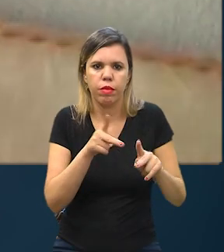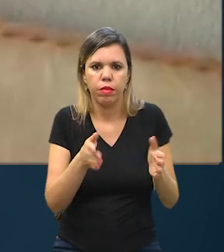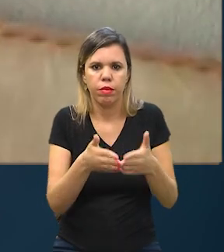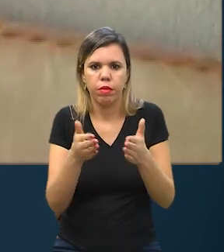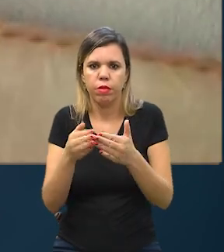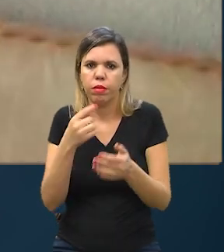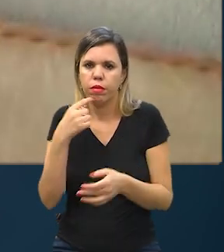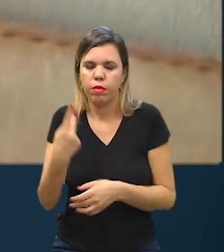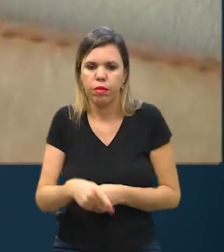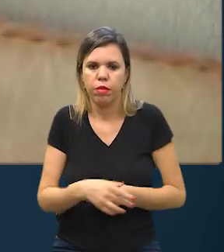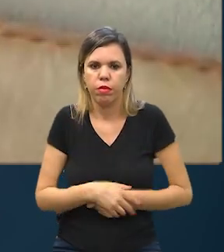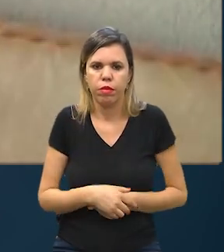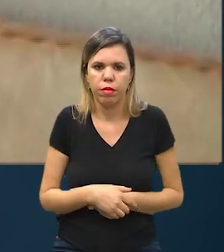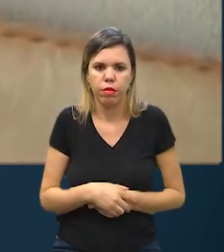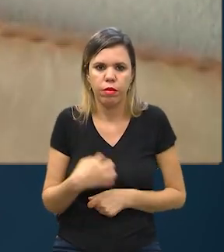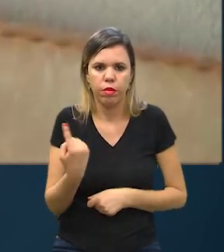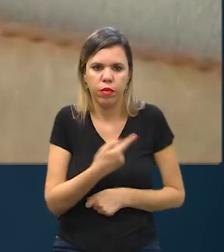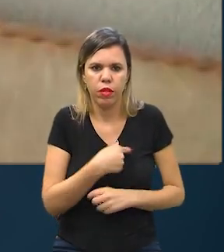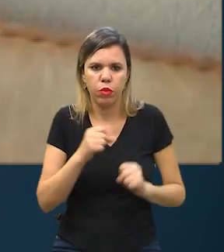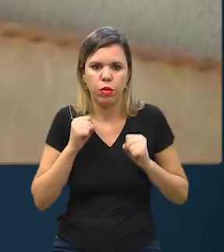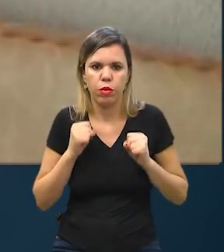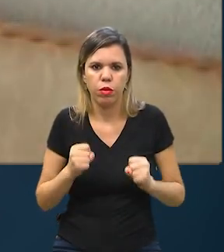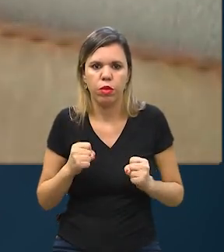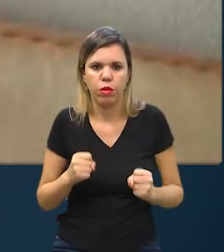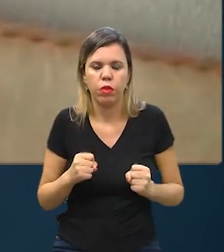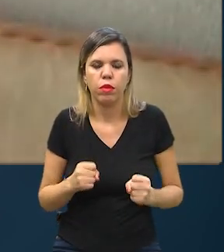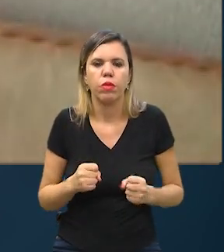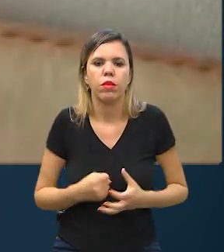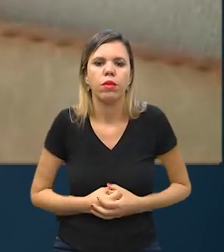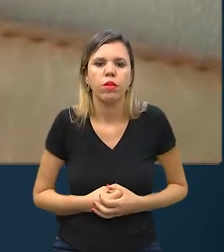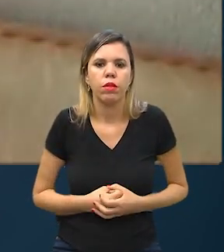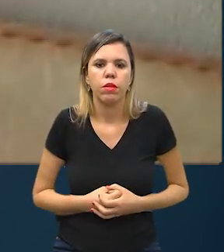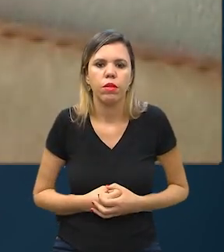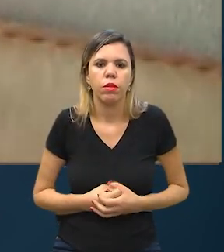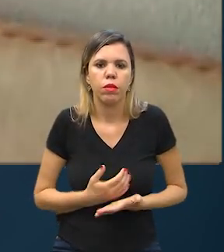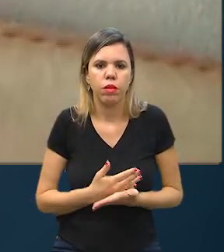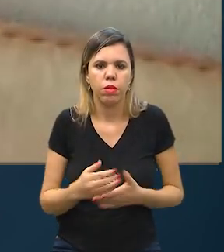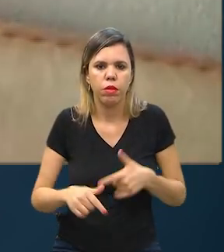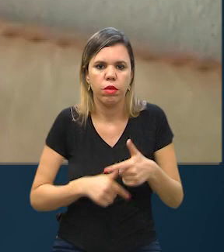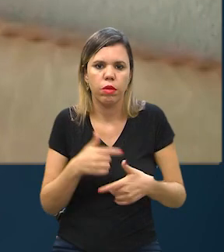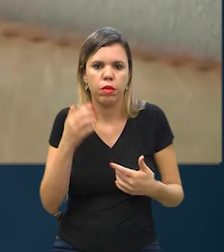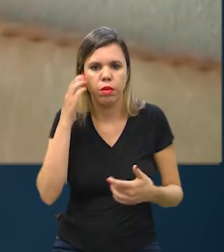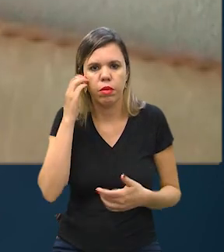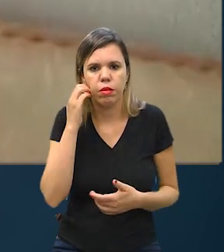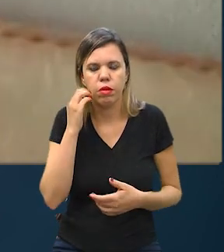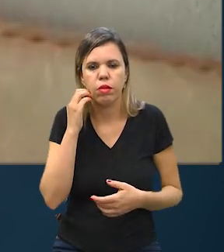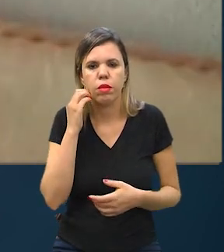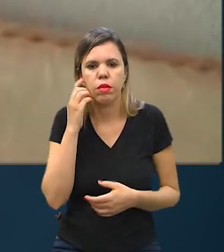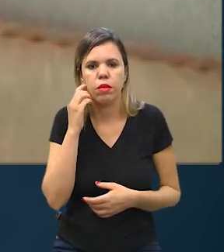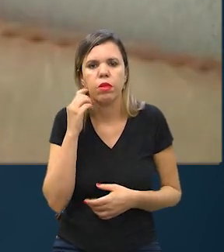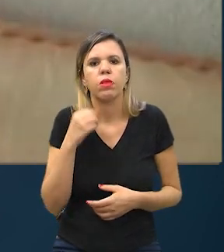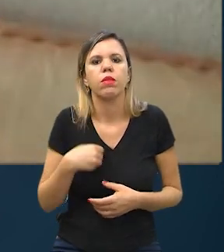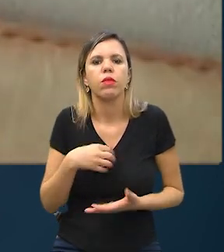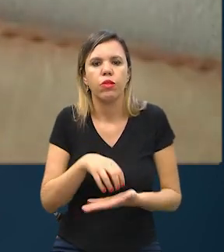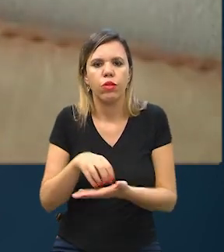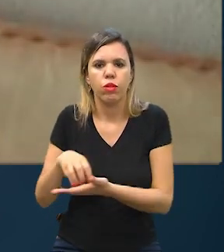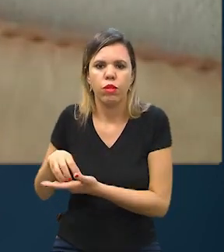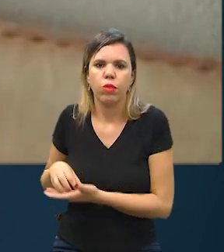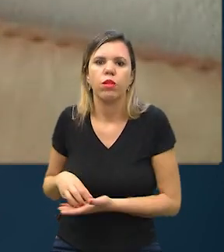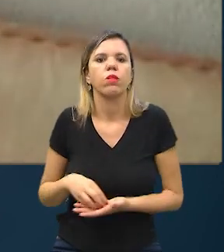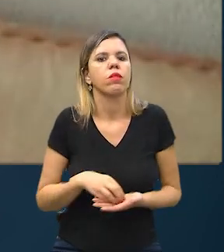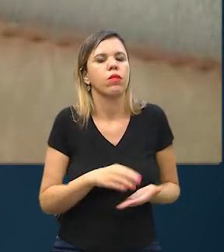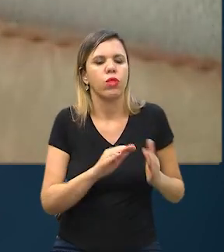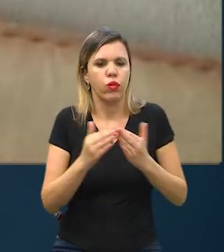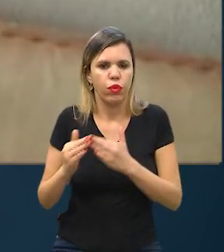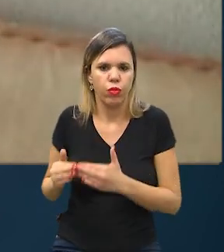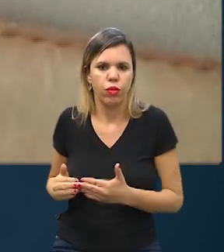promovidos por jovens das periferias de Campinas. Para que a gente pudesse iniciar os trabalhos, foi escolhida